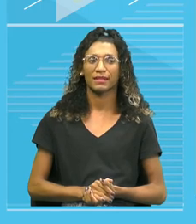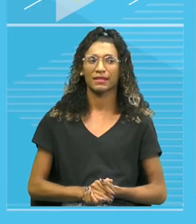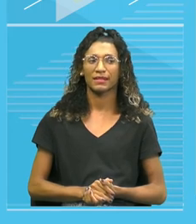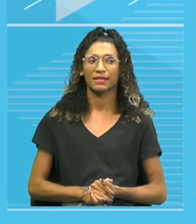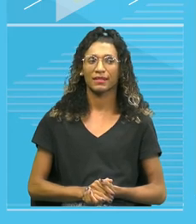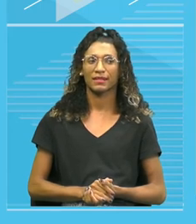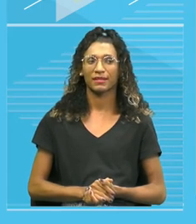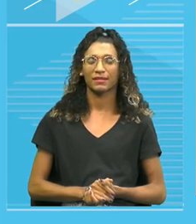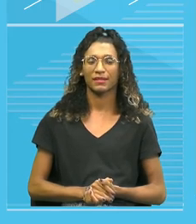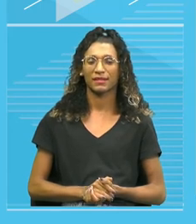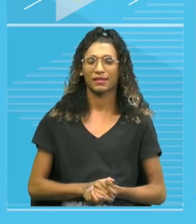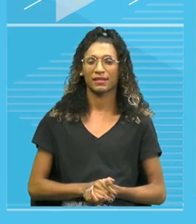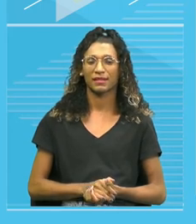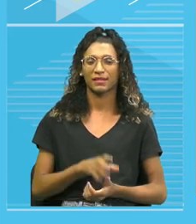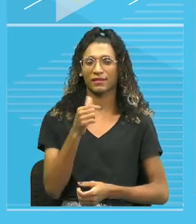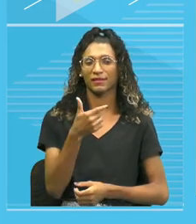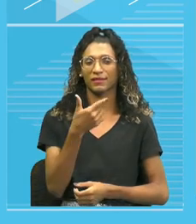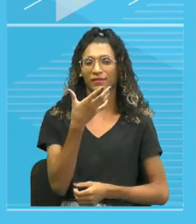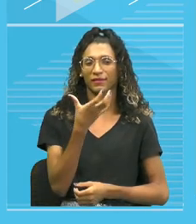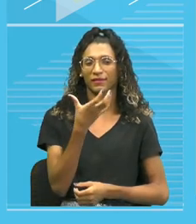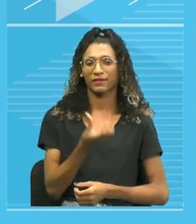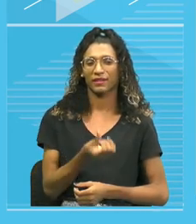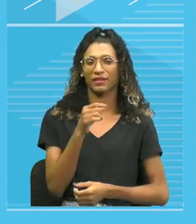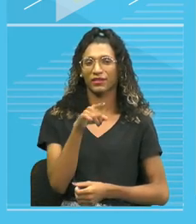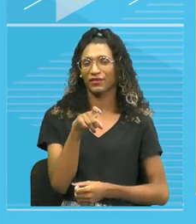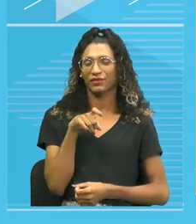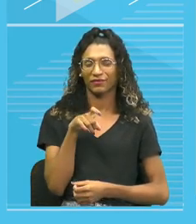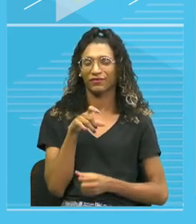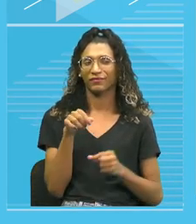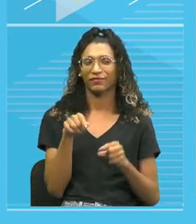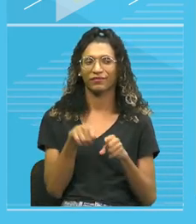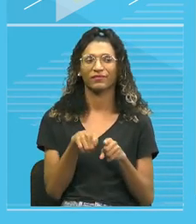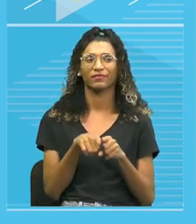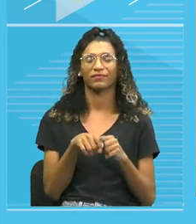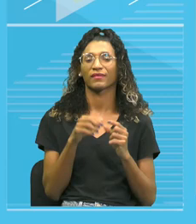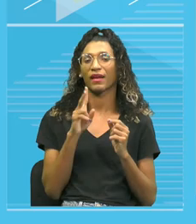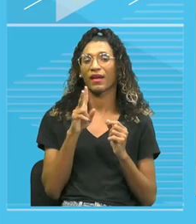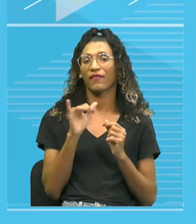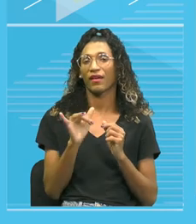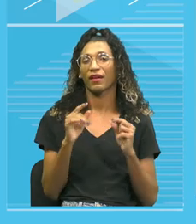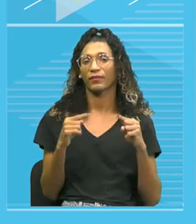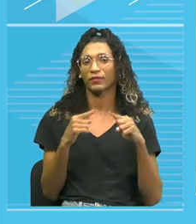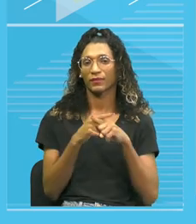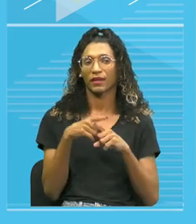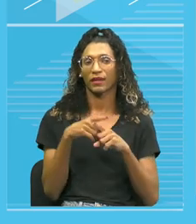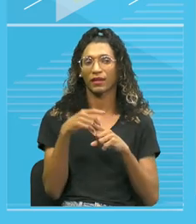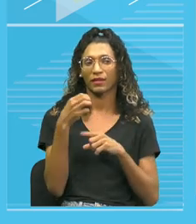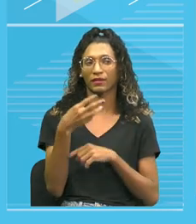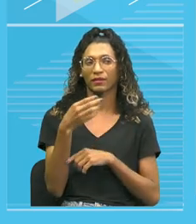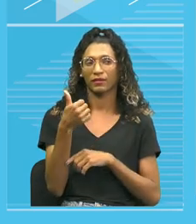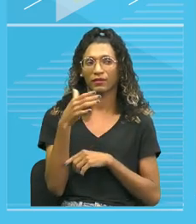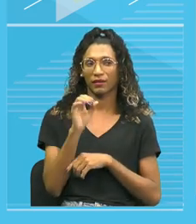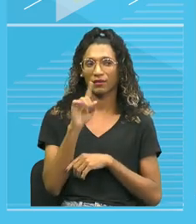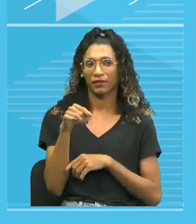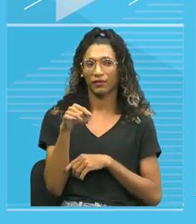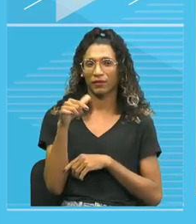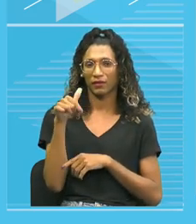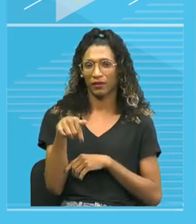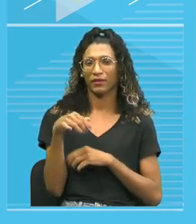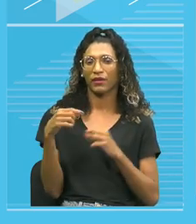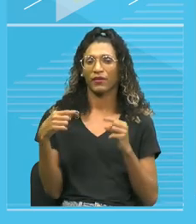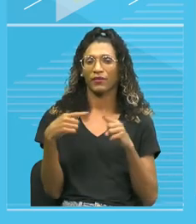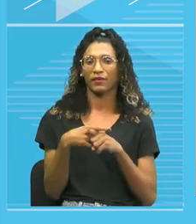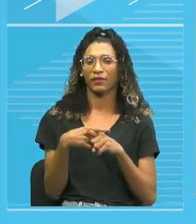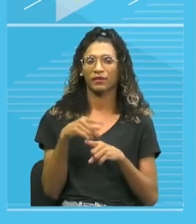vai ficar 26x tá aí você multiplica 310,7 por